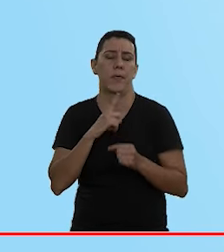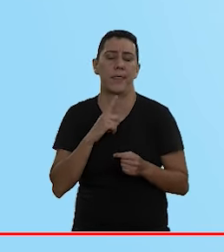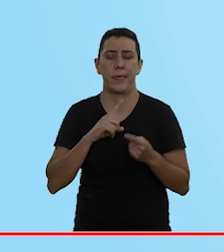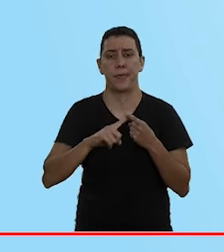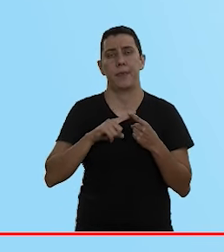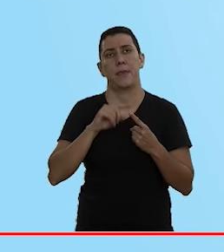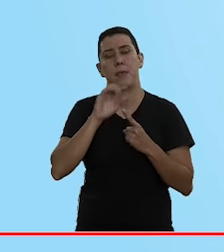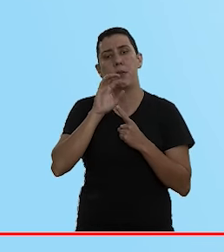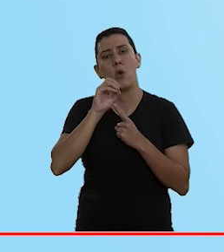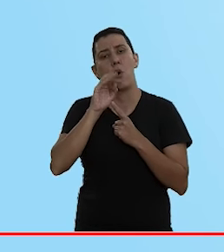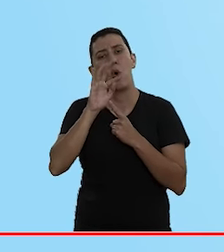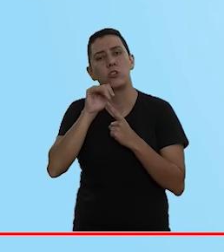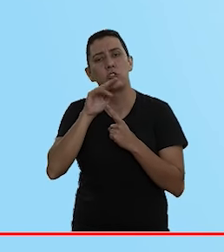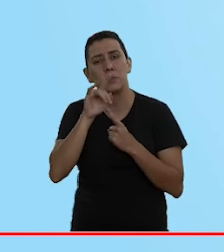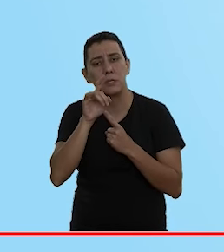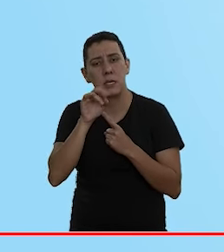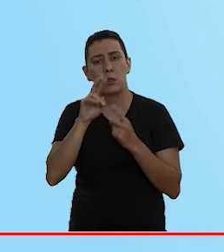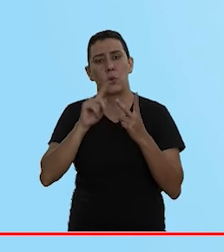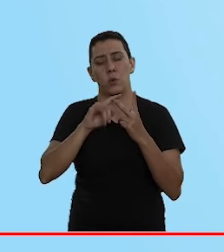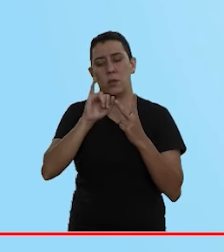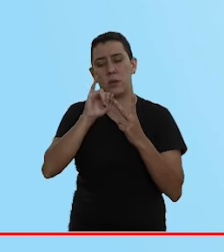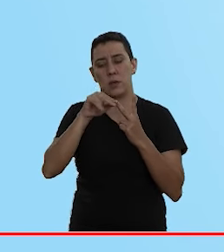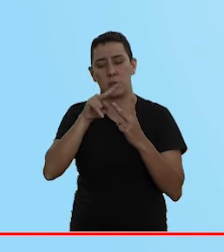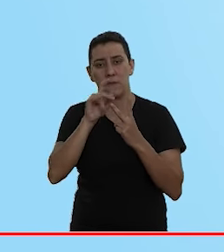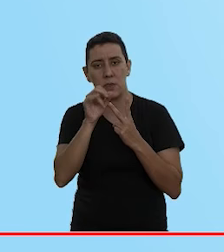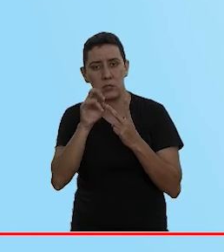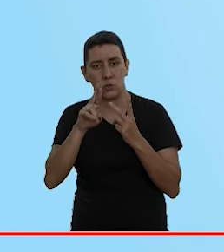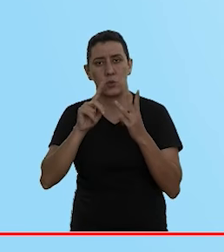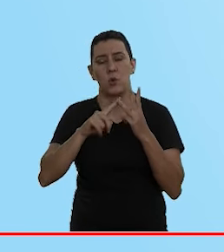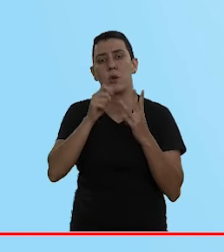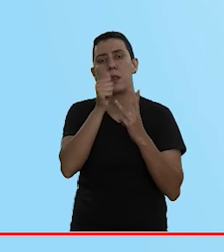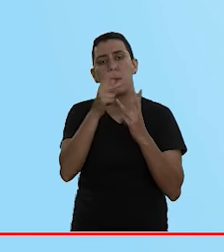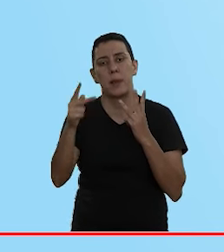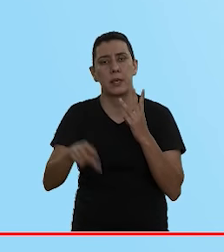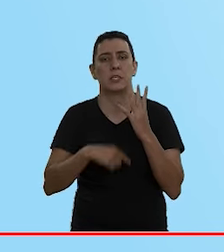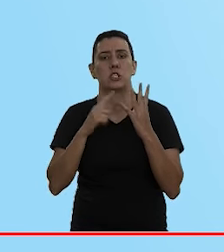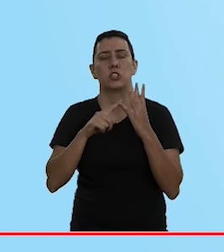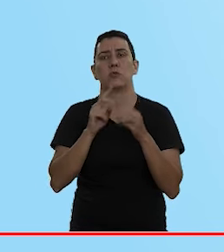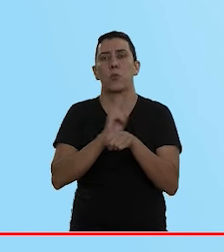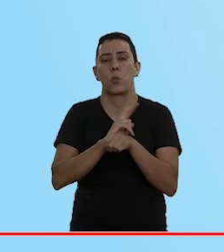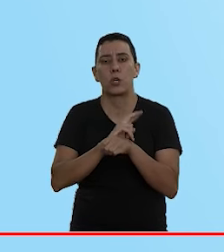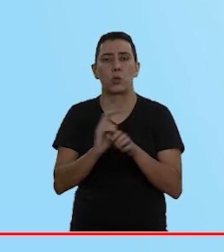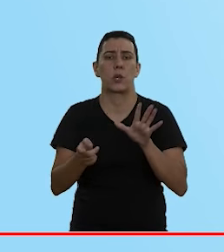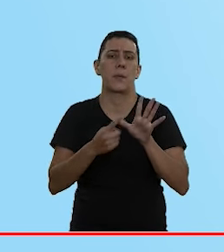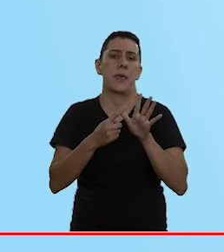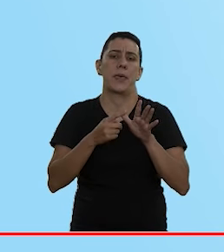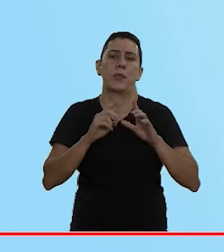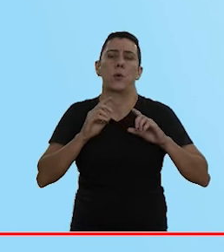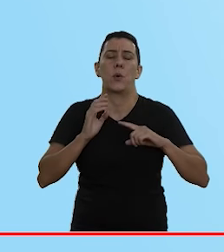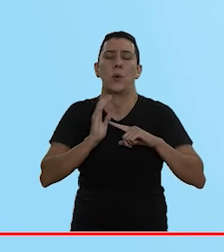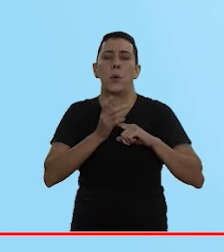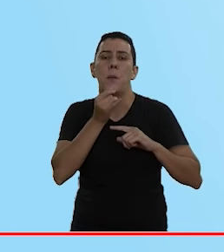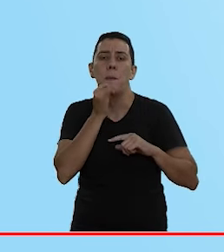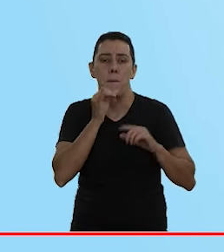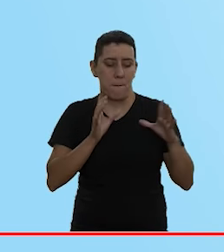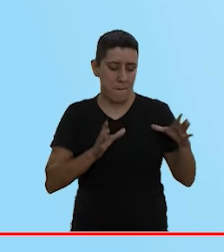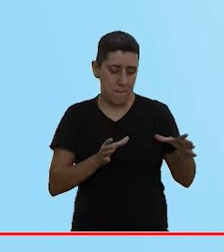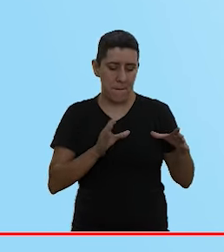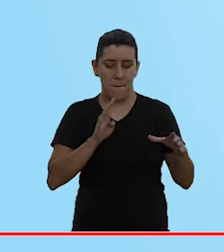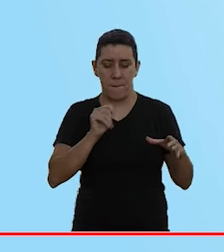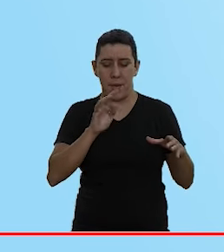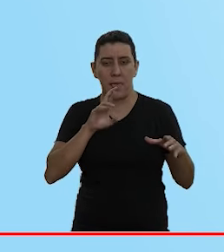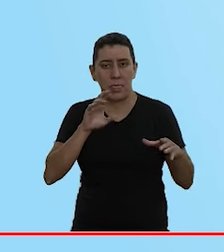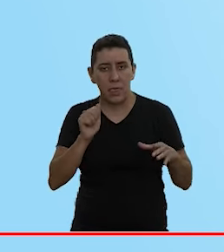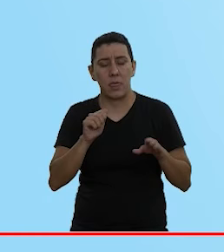baterias, inversores, a parte de aplicativo, de monitoramento e todo o suporte também, né, com os canais